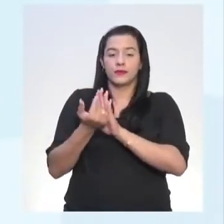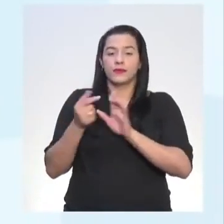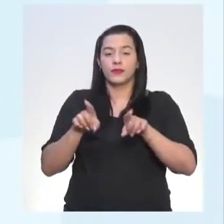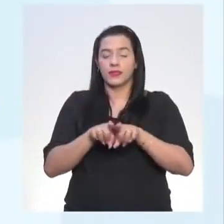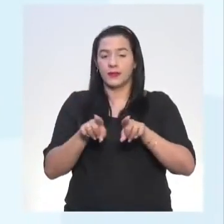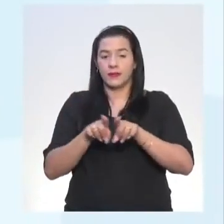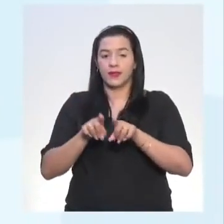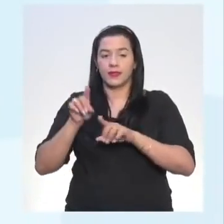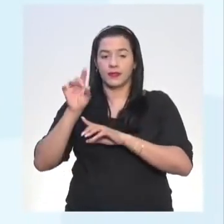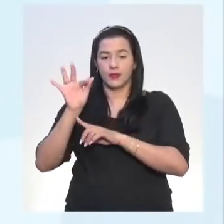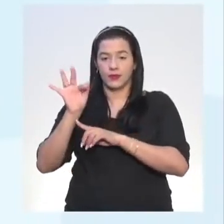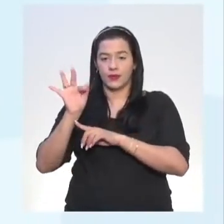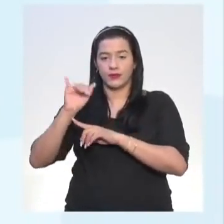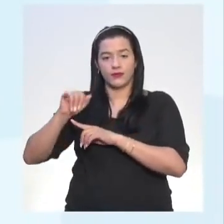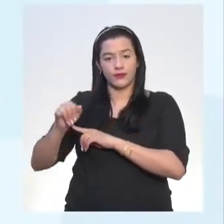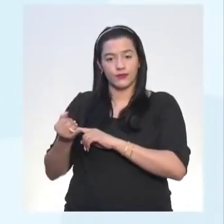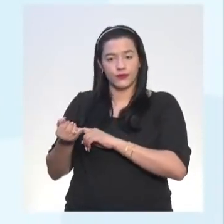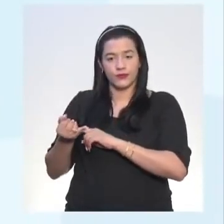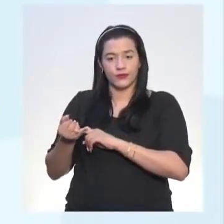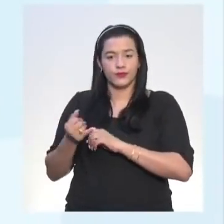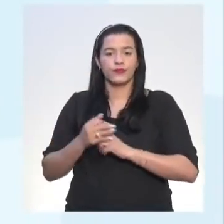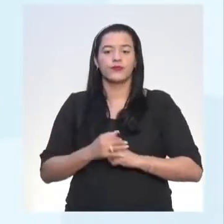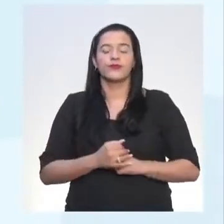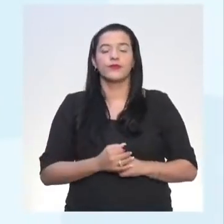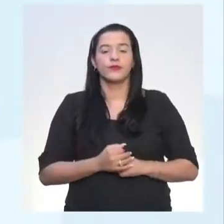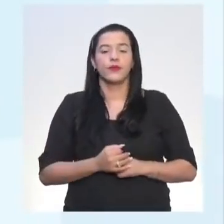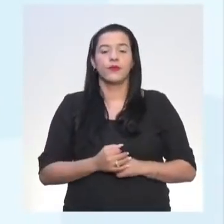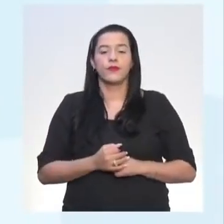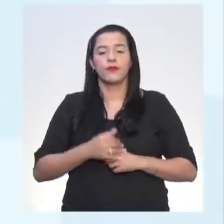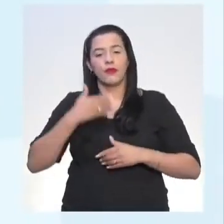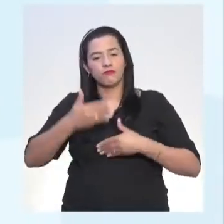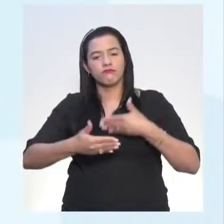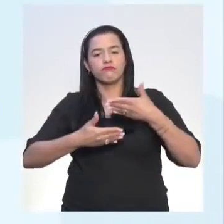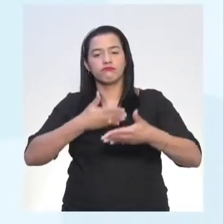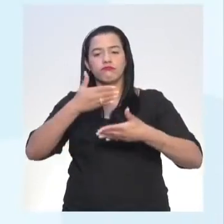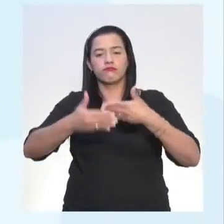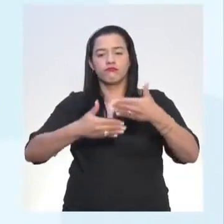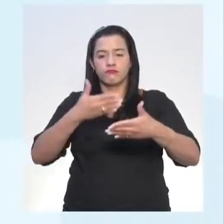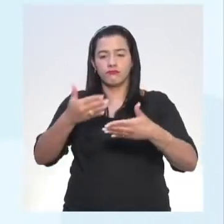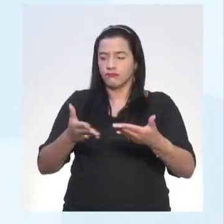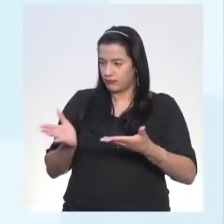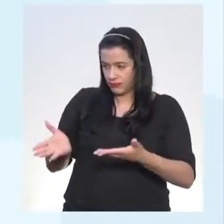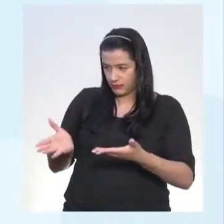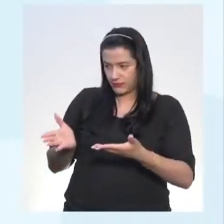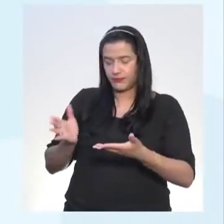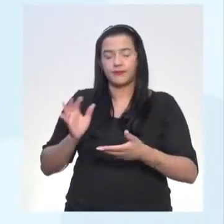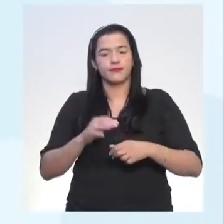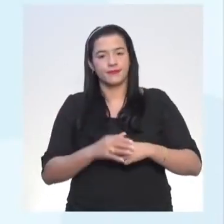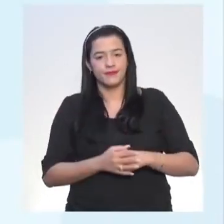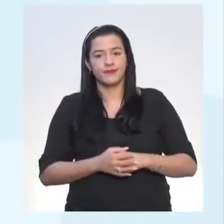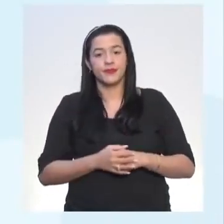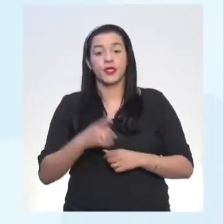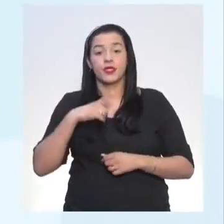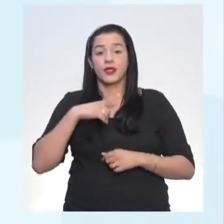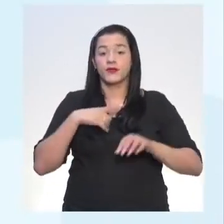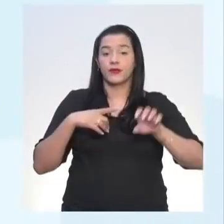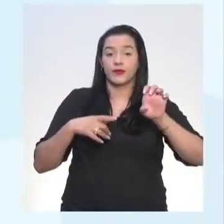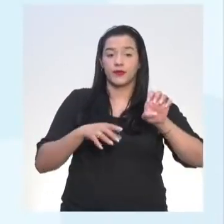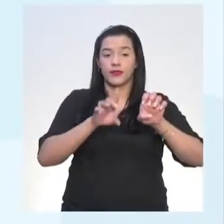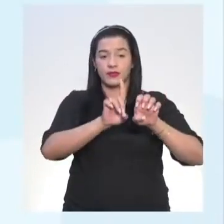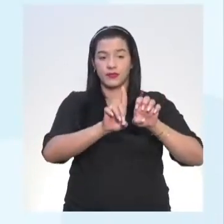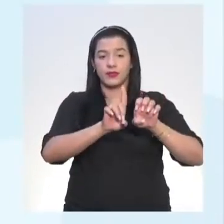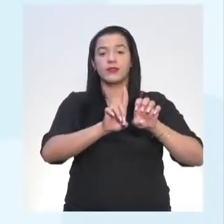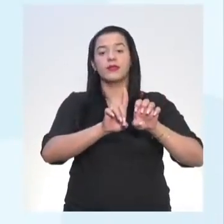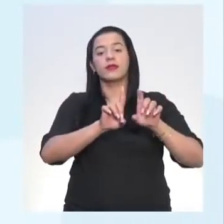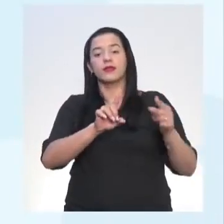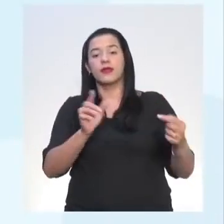Eles também são correspondentes, né? E assim a gente vai, né, Vivi? Olha só que legal. O ED, que ficou de verde,